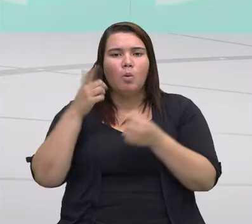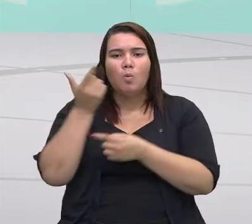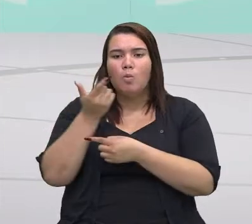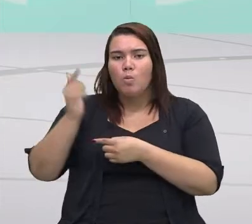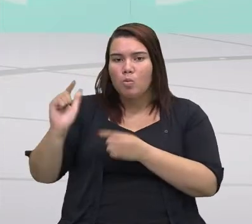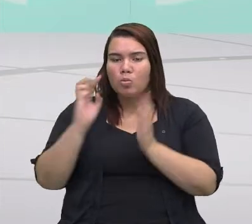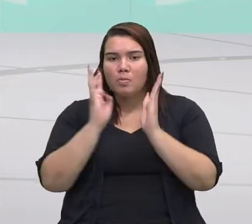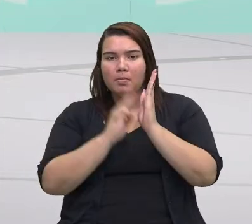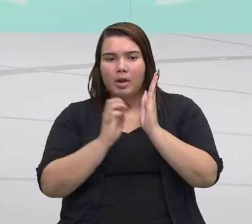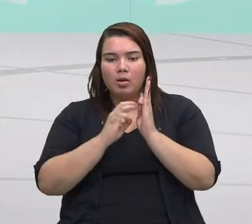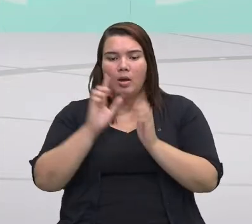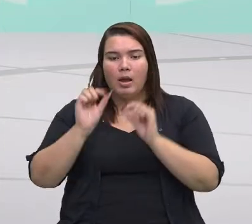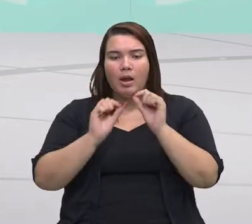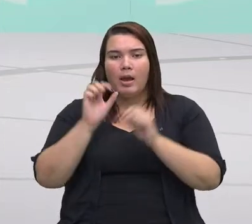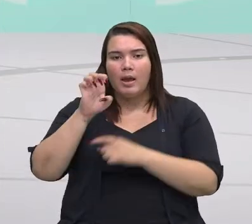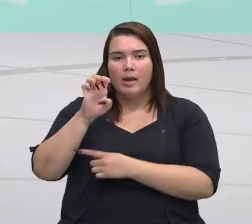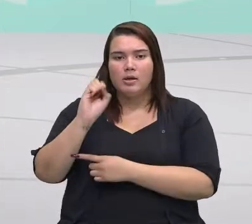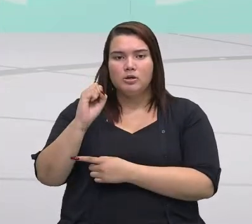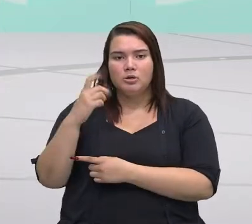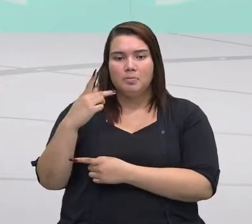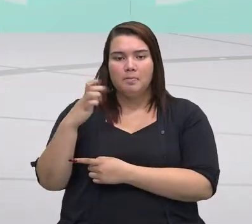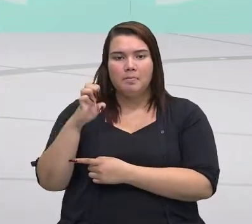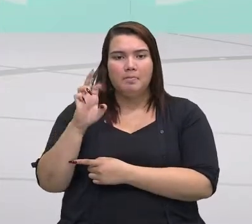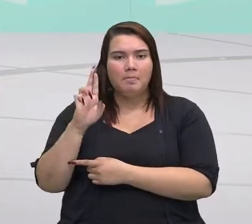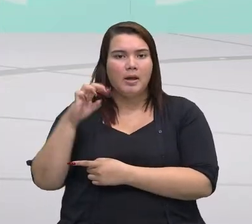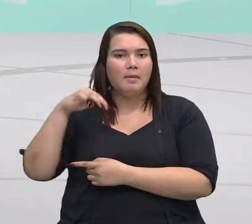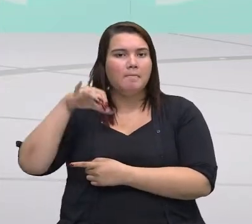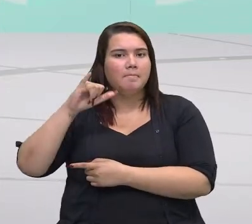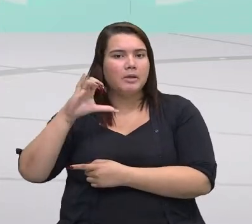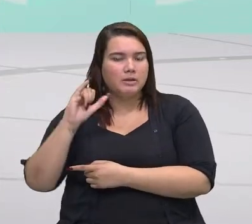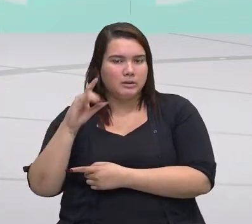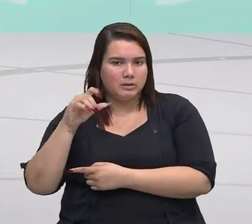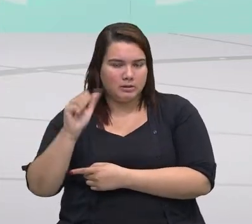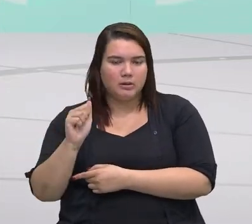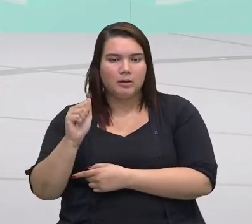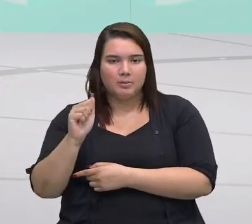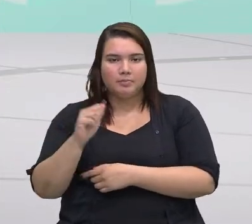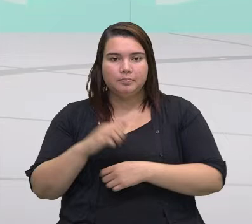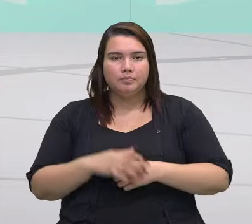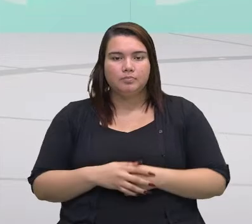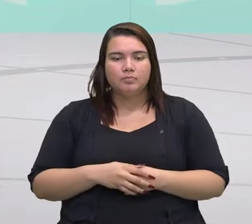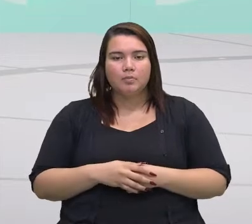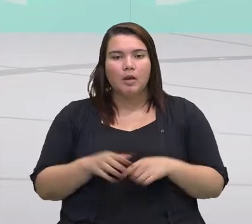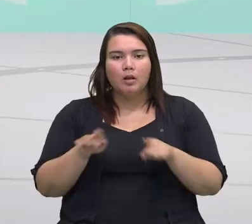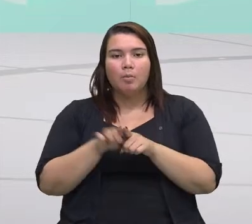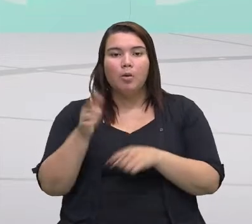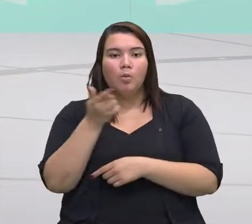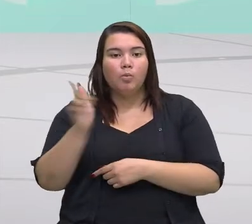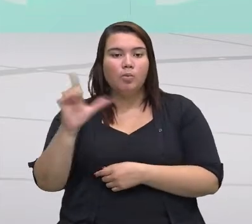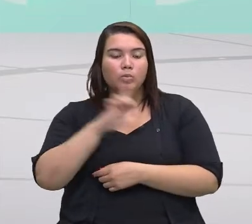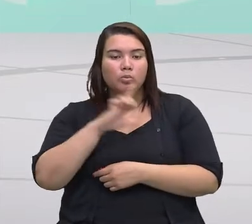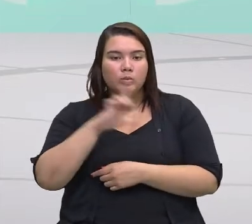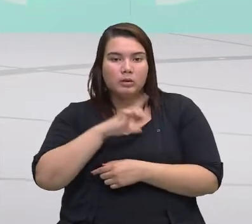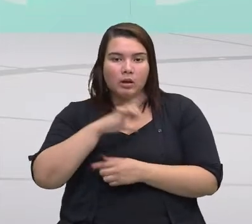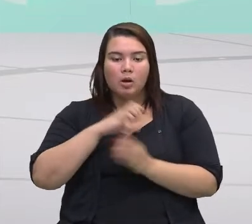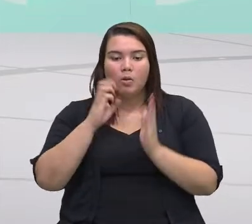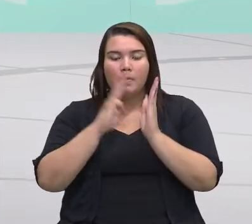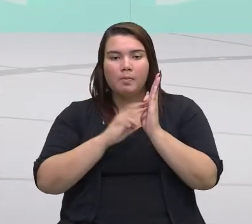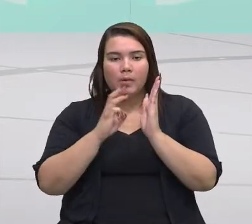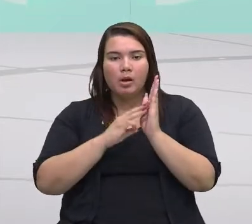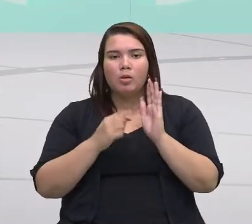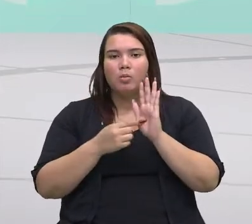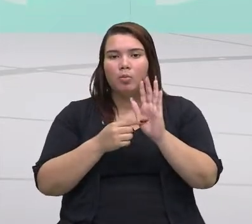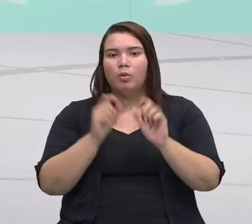espermicida ele vai atuar ali matando os espermatozoides. A gente vai observar agora um outro método, um outro exemplo aí de método